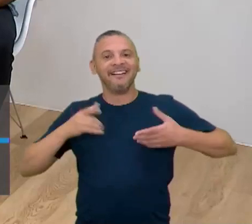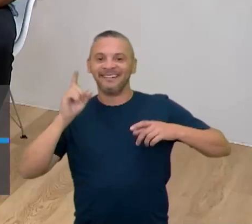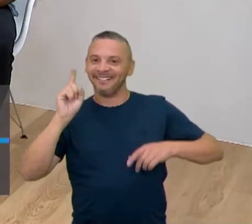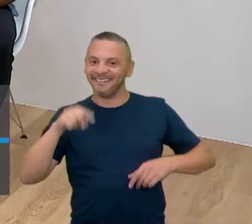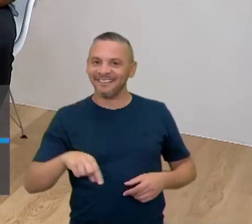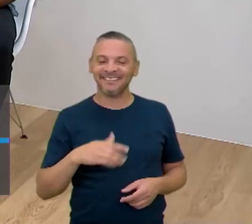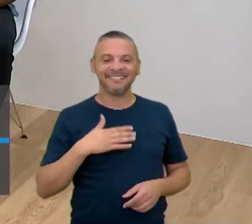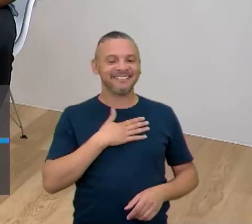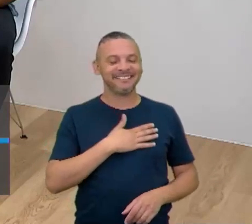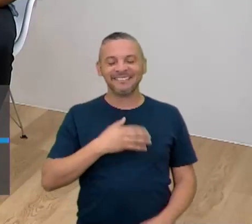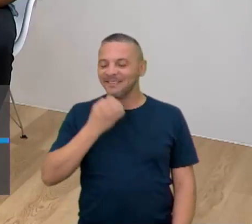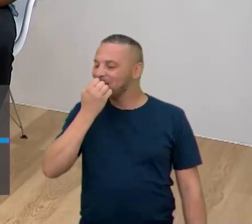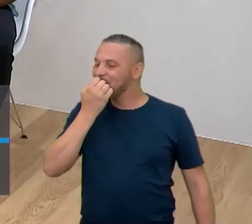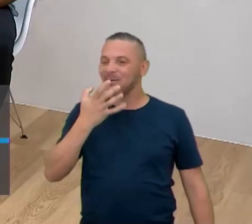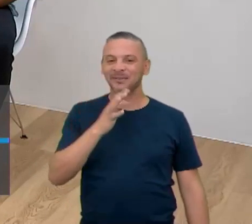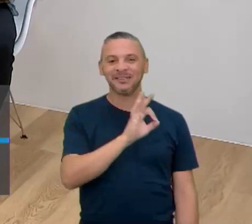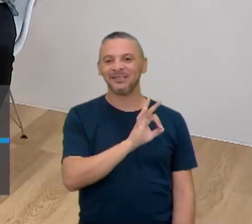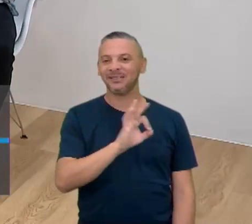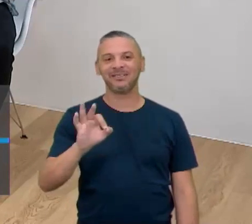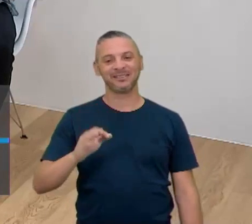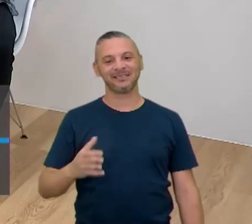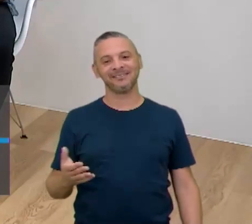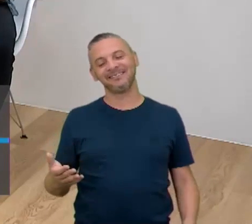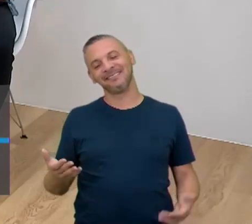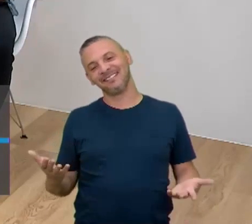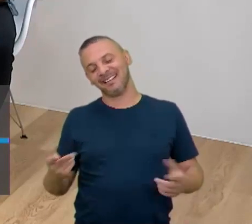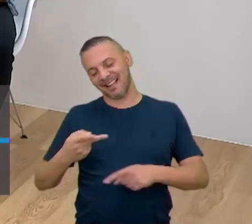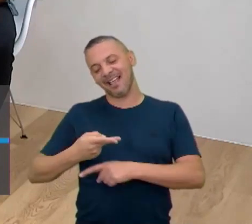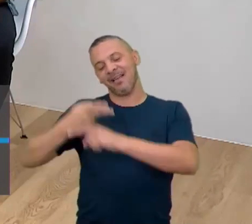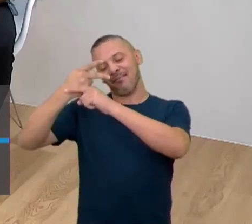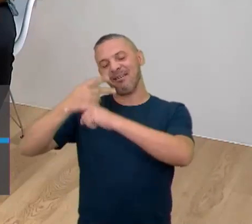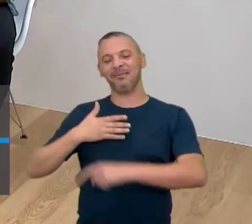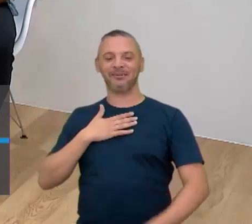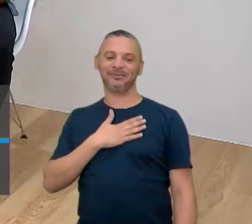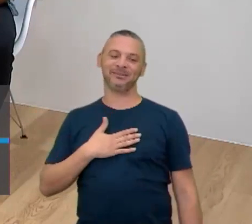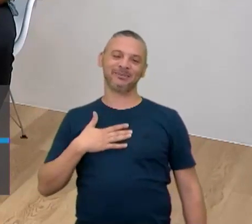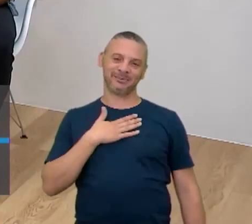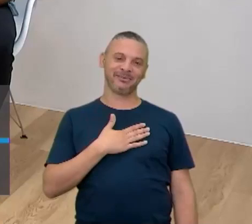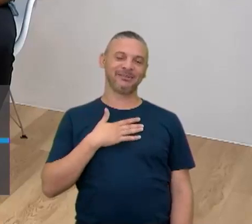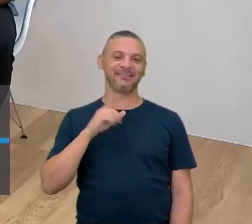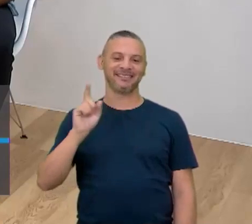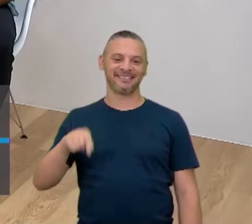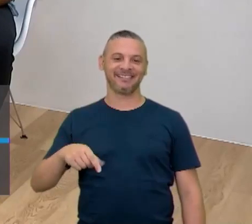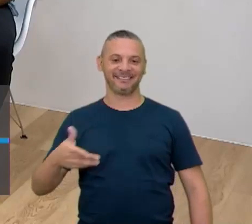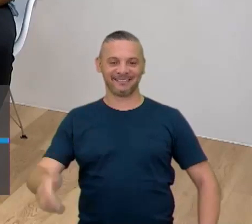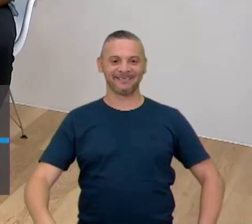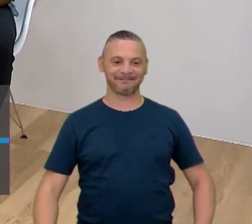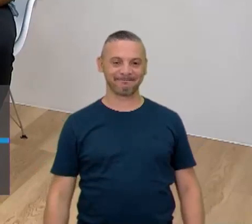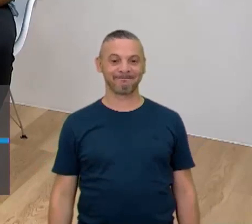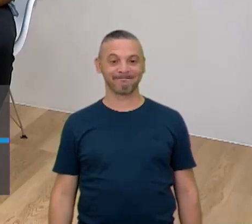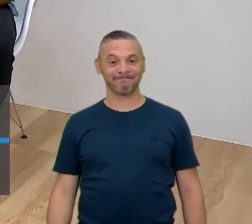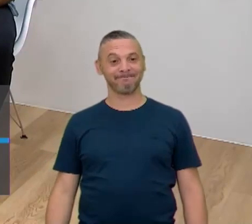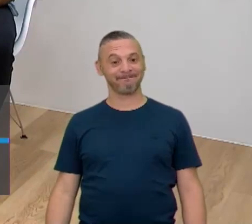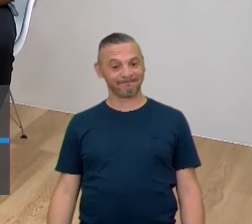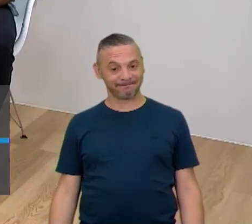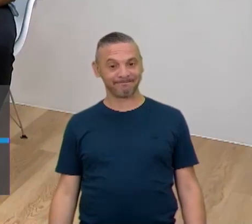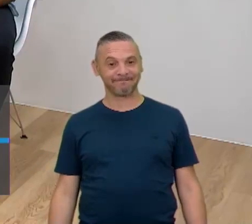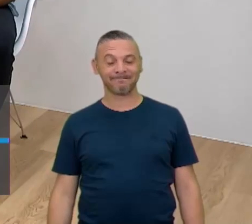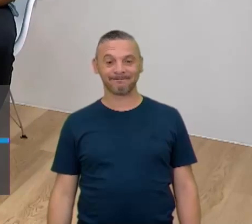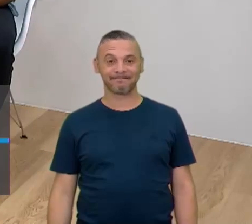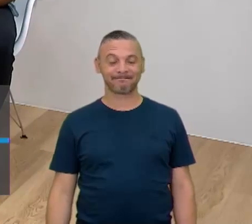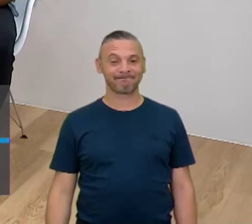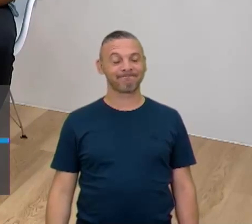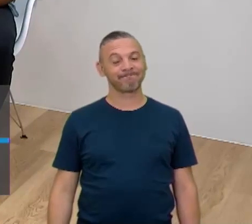para mim foi muito bom e... gente, ganhar prêmio é sempre gostoso, né? Gente, eu peguei de surpresa, lógico, tem que ser,